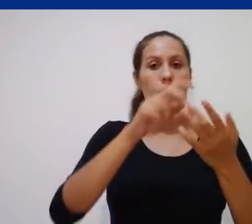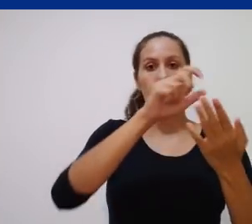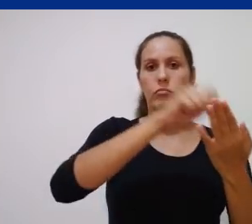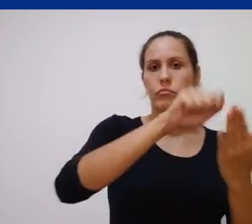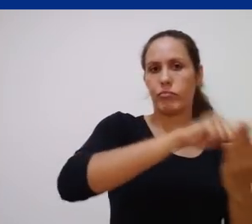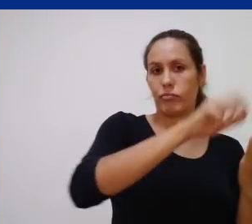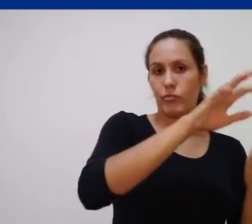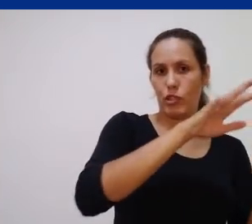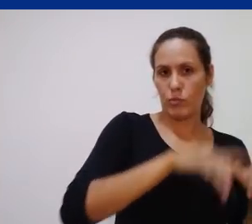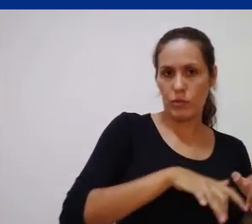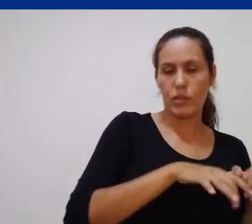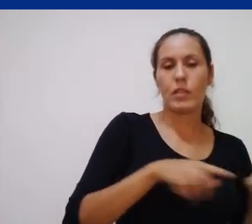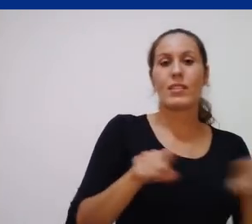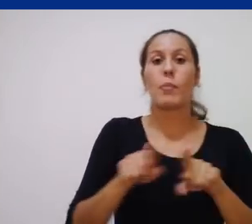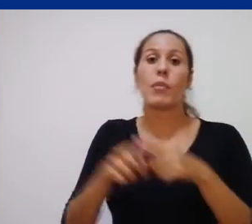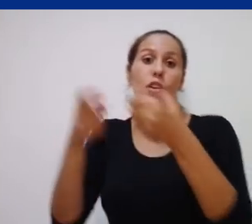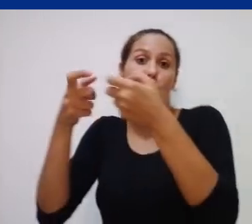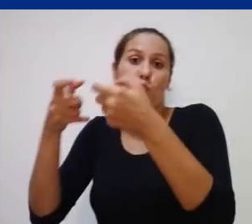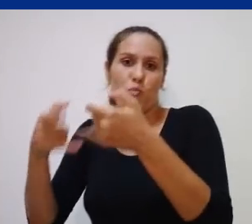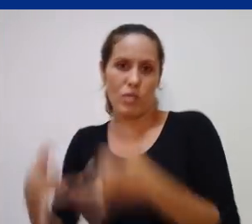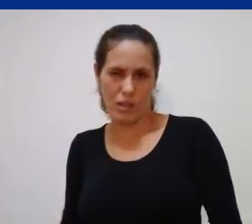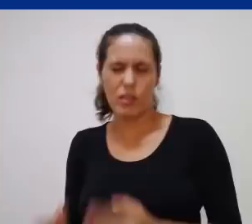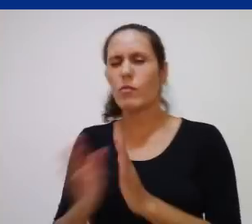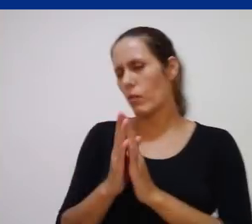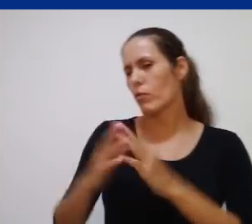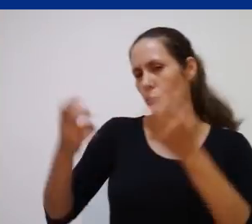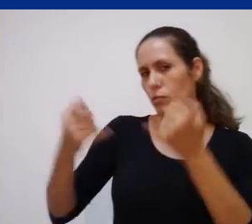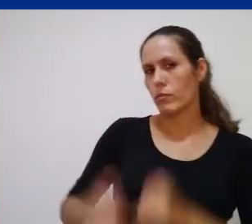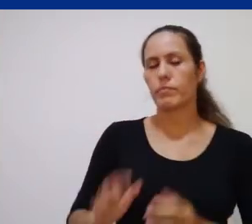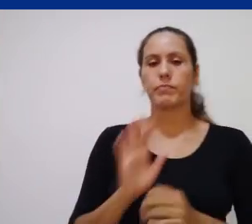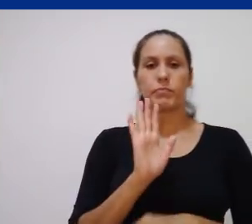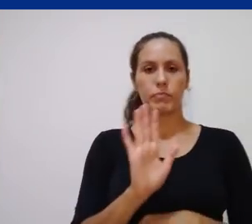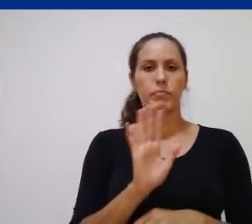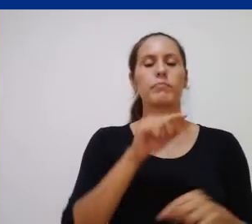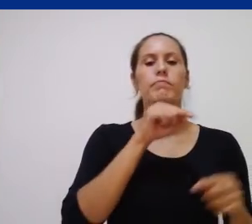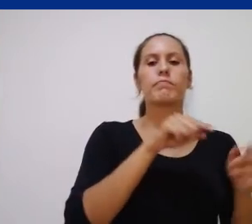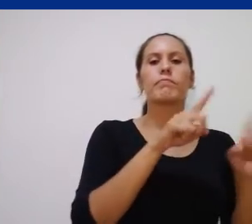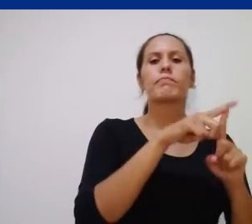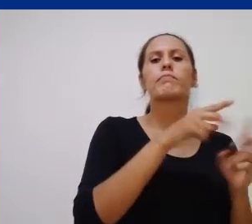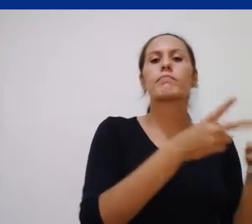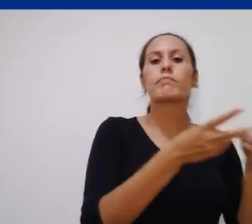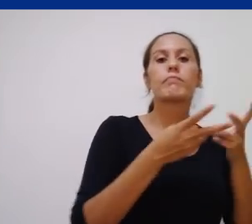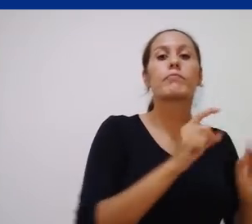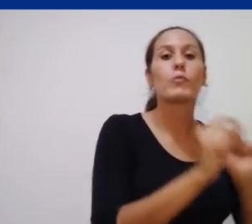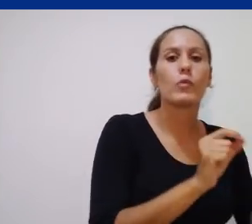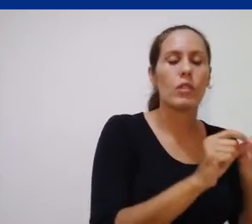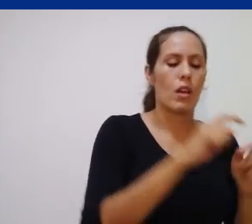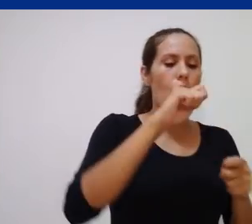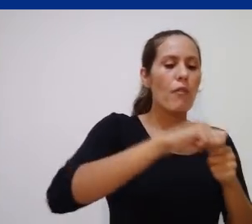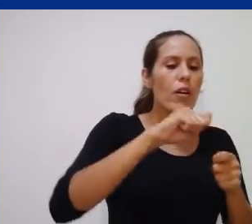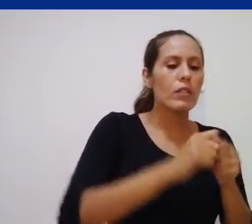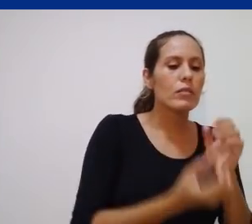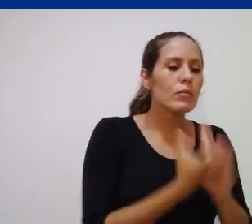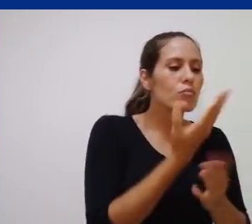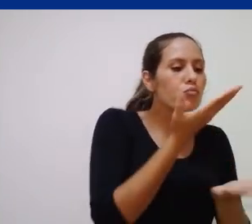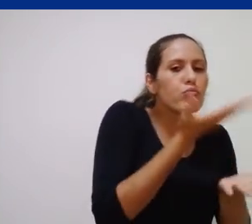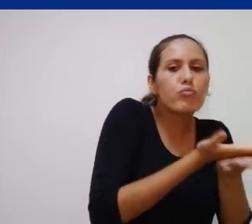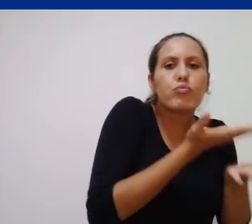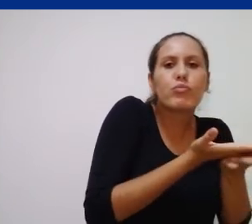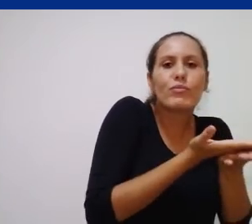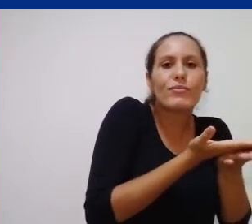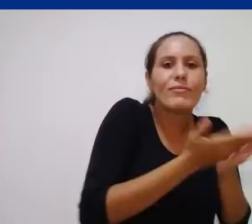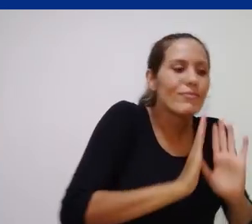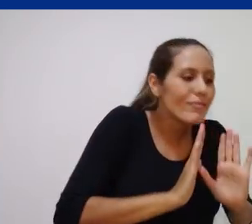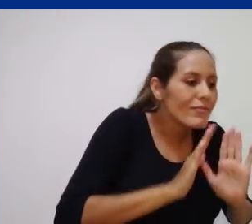pesquisa explicativa. Vai lá, Flávio. A pesquisa exploratória consiste na realização de um estudo para a familiarização